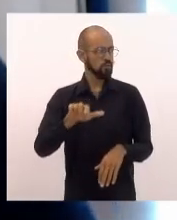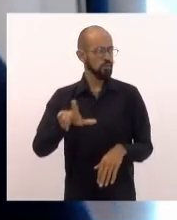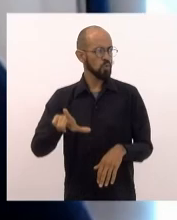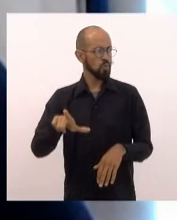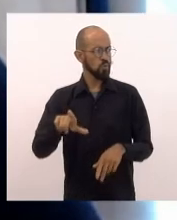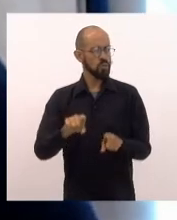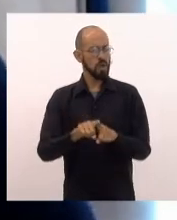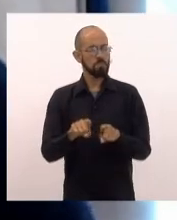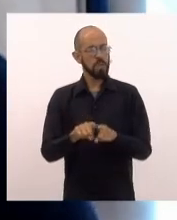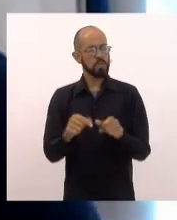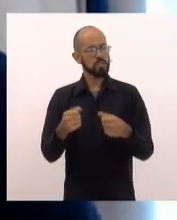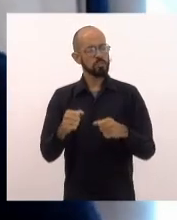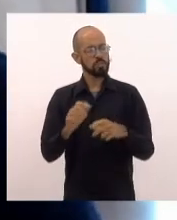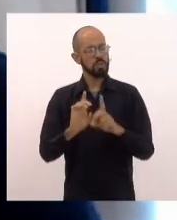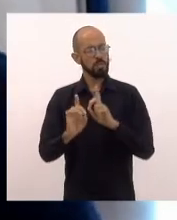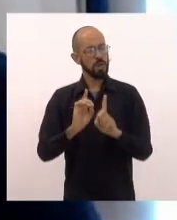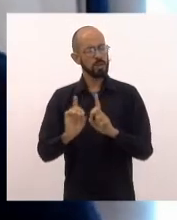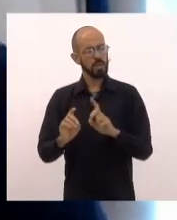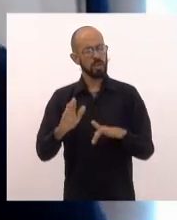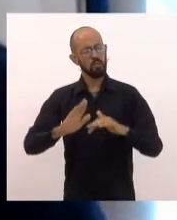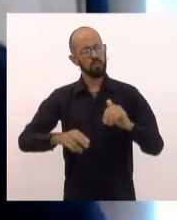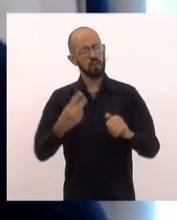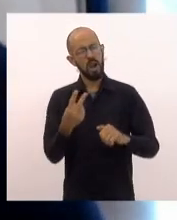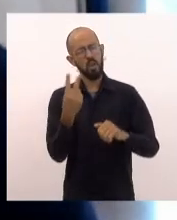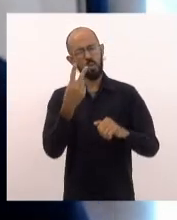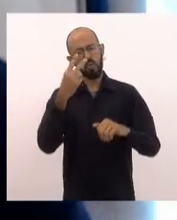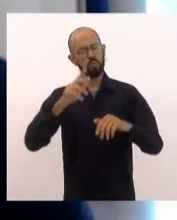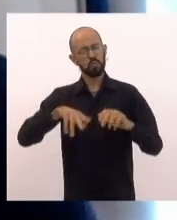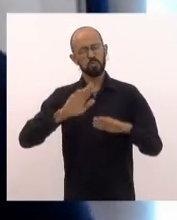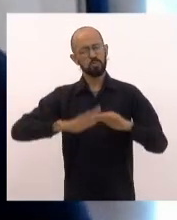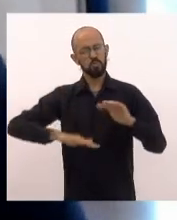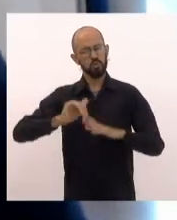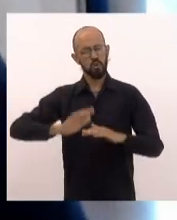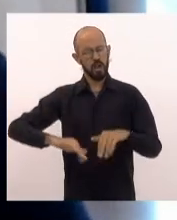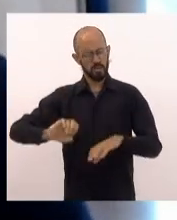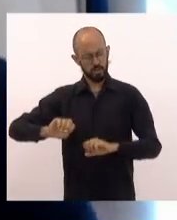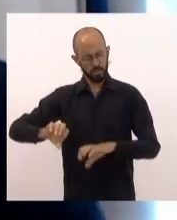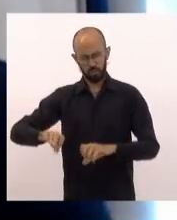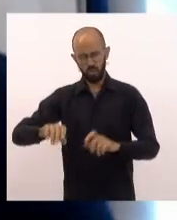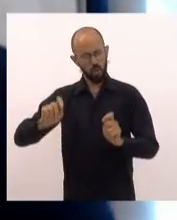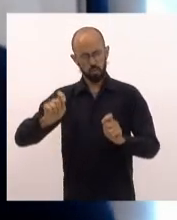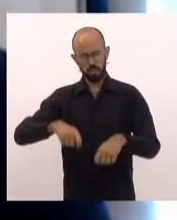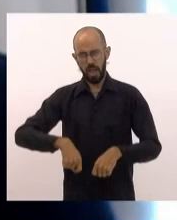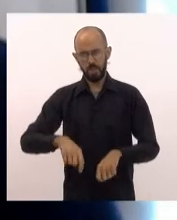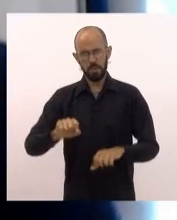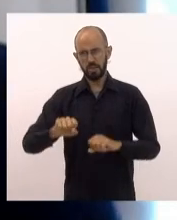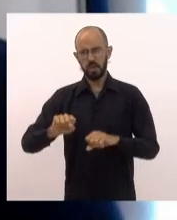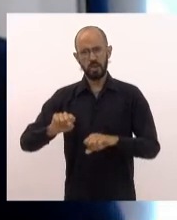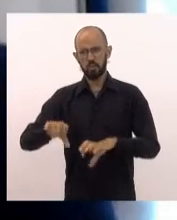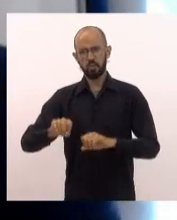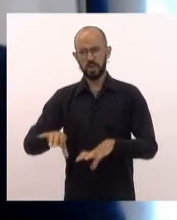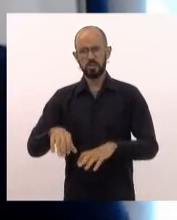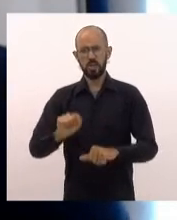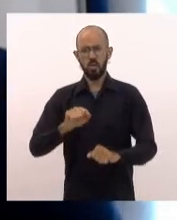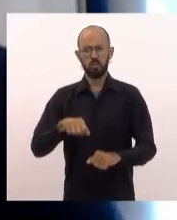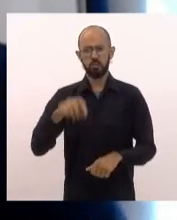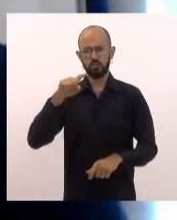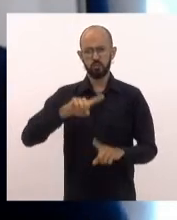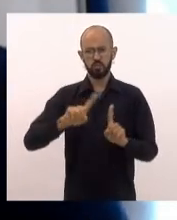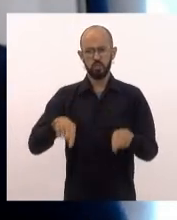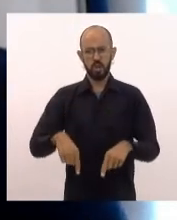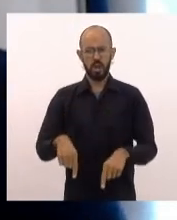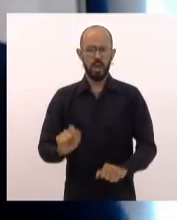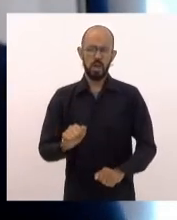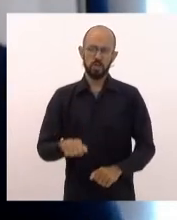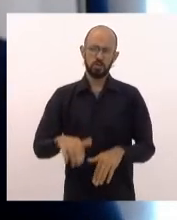que debater a valorização dos profissionais de educação. Não podemos ter, na educação, servidores públicos que são tratados como se fossem de